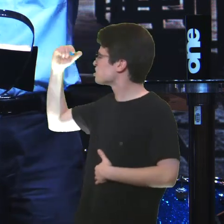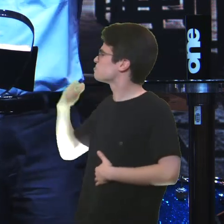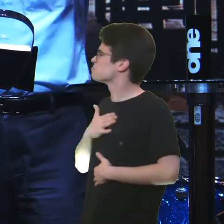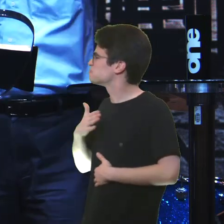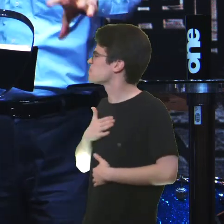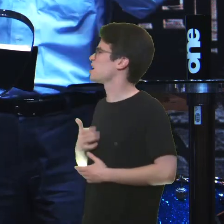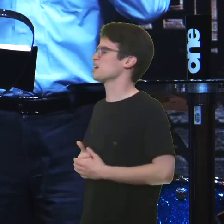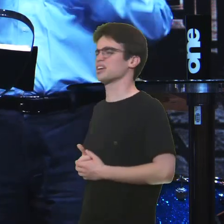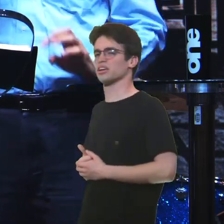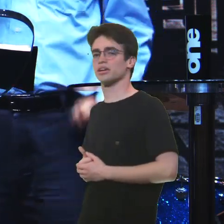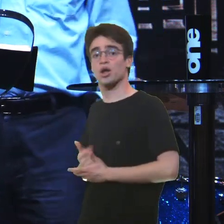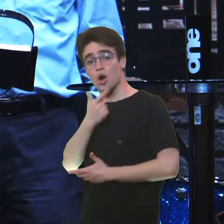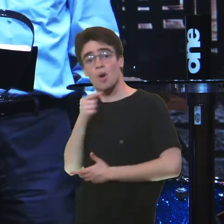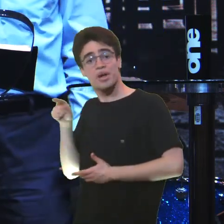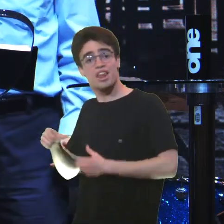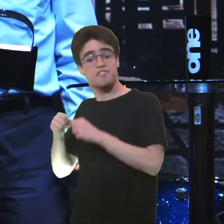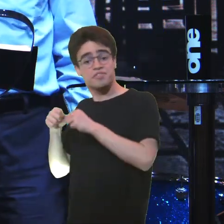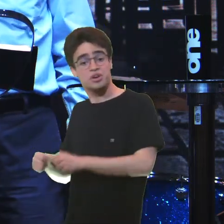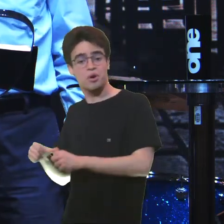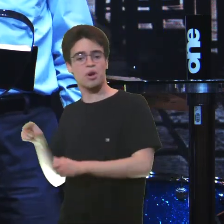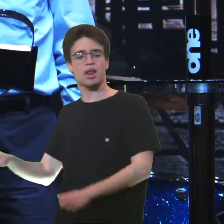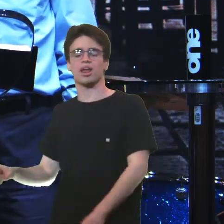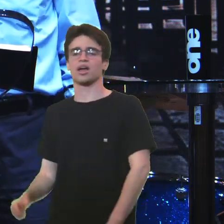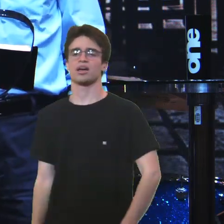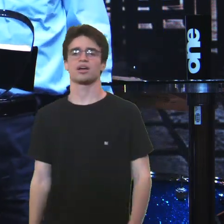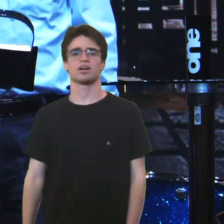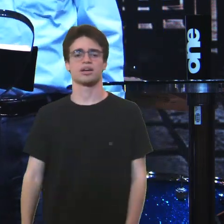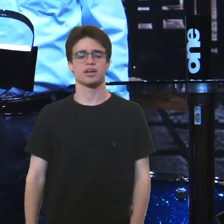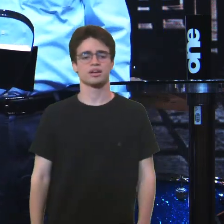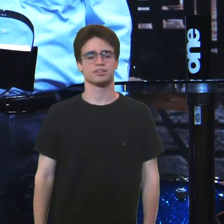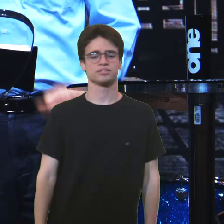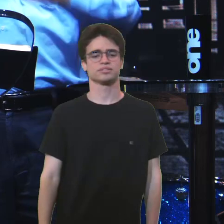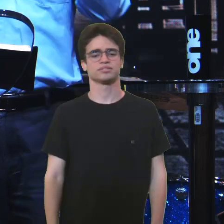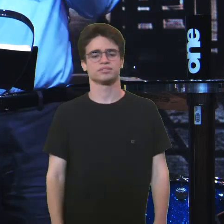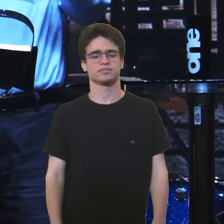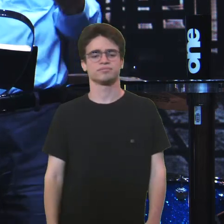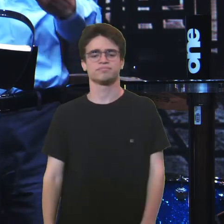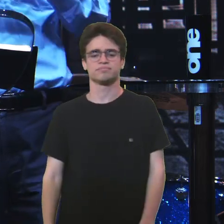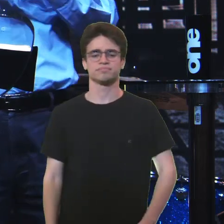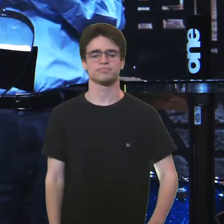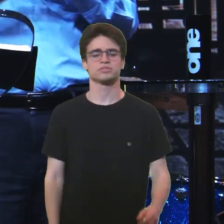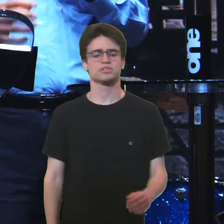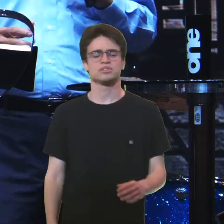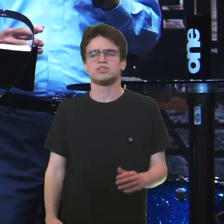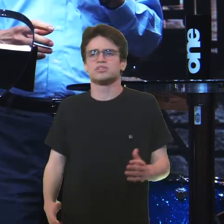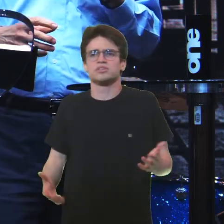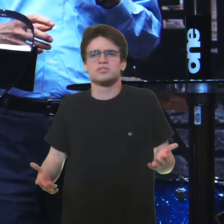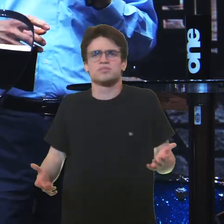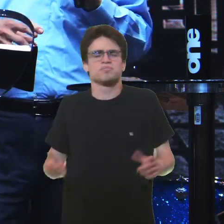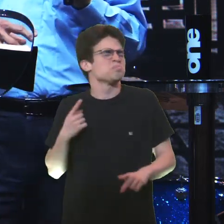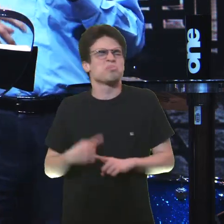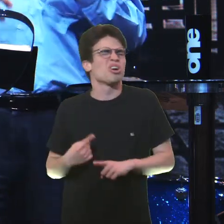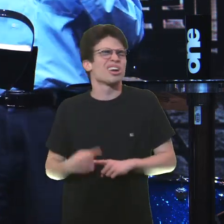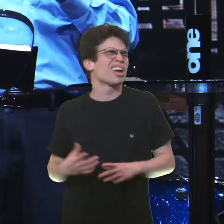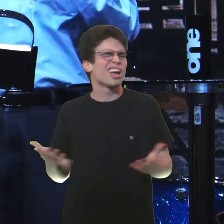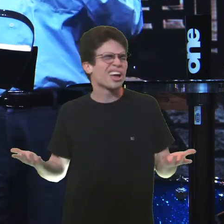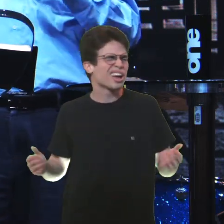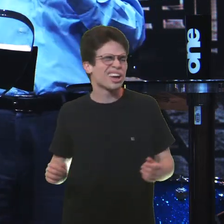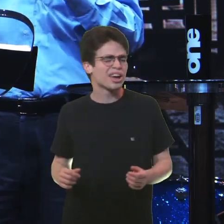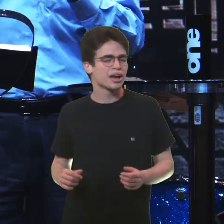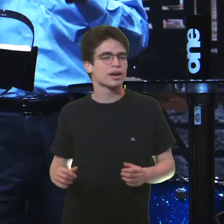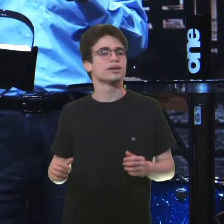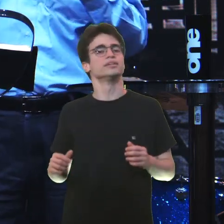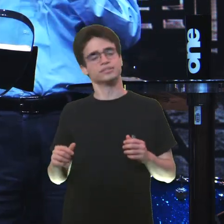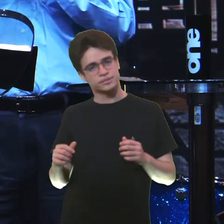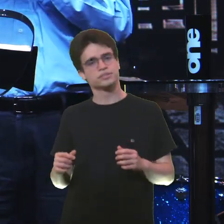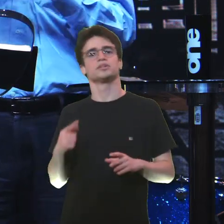mim. Y él permaneció en el E ele lugar. permaneceu naquele lugar. ¿Por qué razón? Qual motivo? Porque la iglesia es la